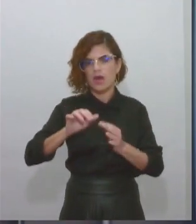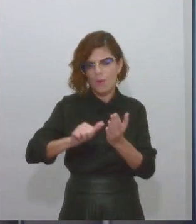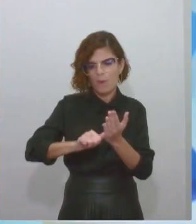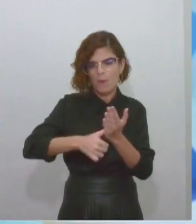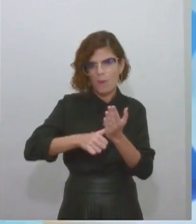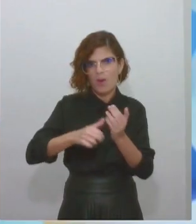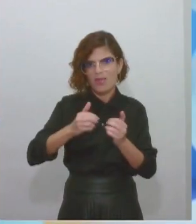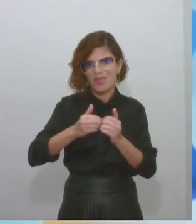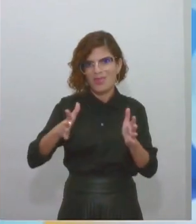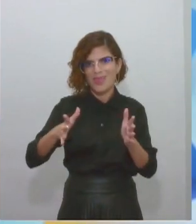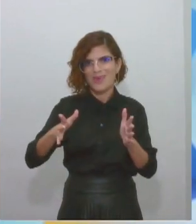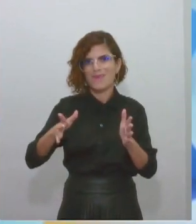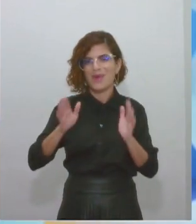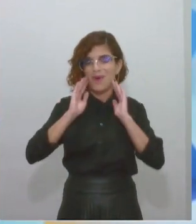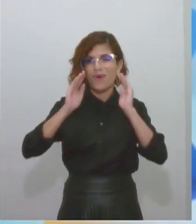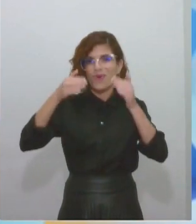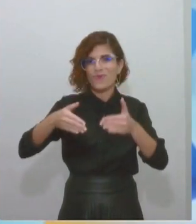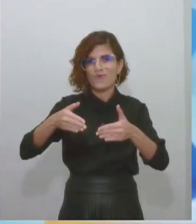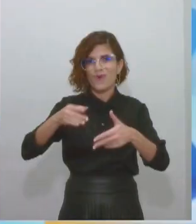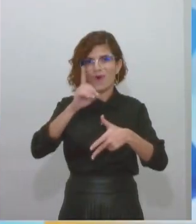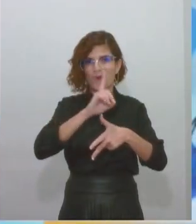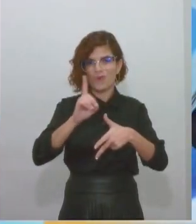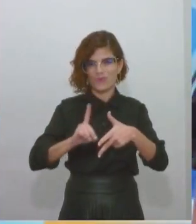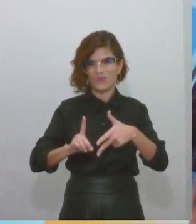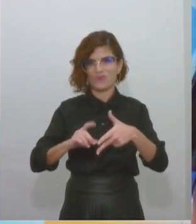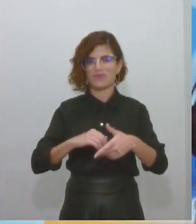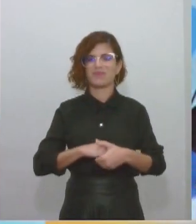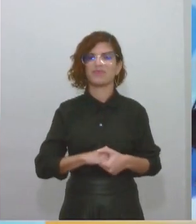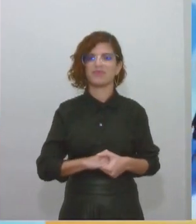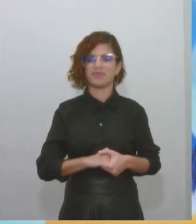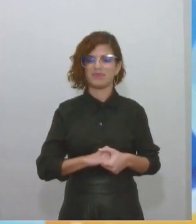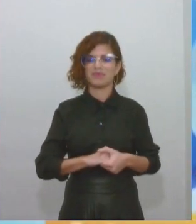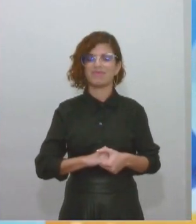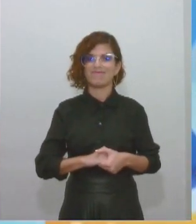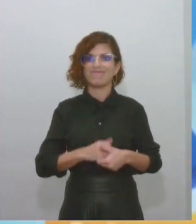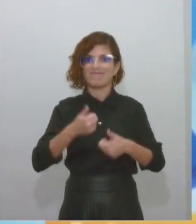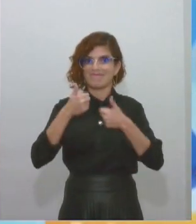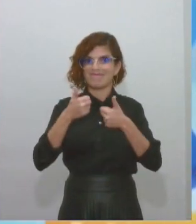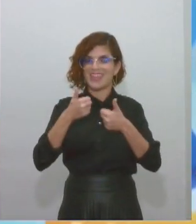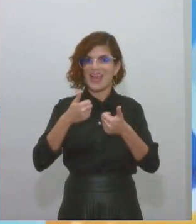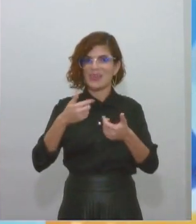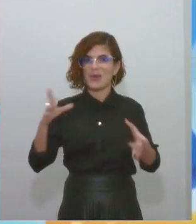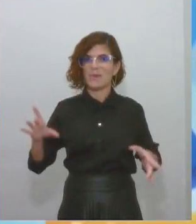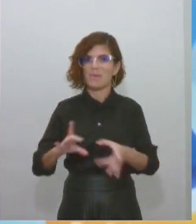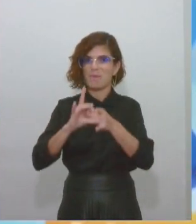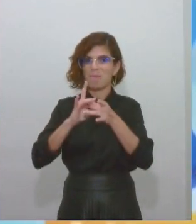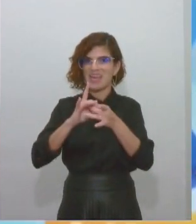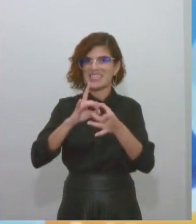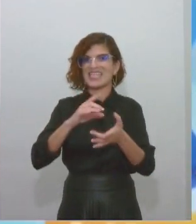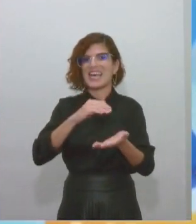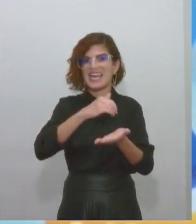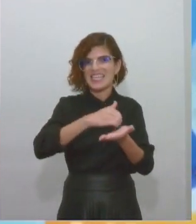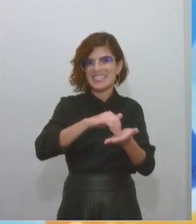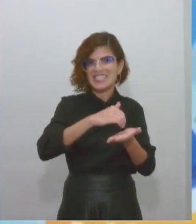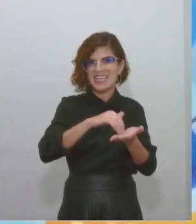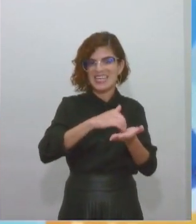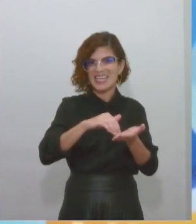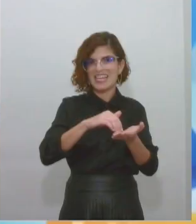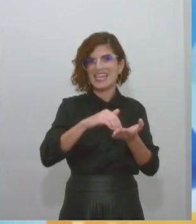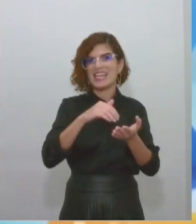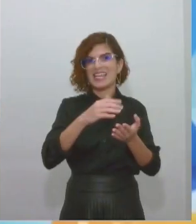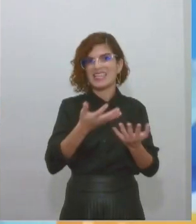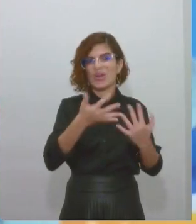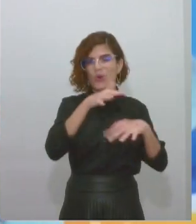deficiência. É isso mesmo. A parceria entre a Secretaria de Assistência Social, Inclusão e Cidadania, junto com a Secretaria